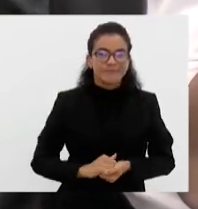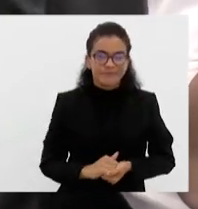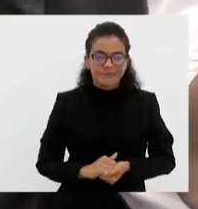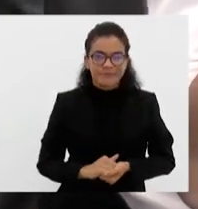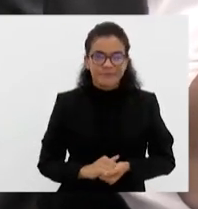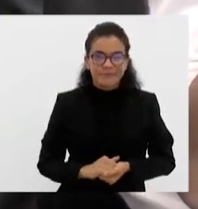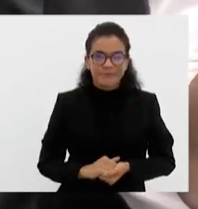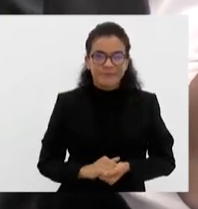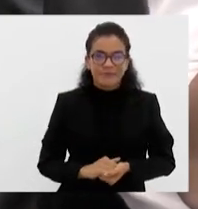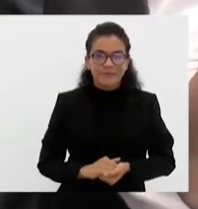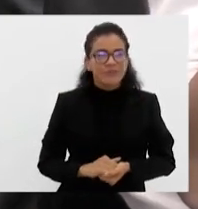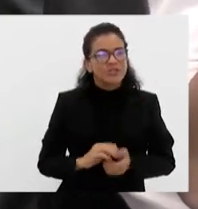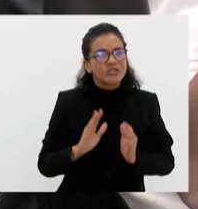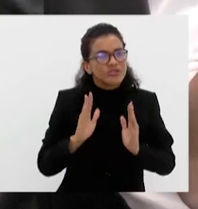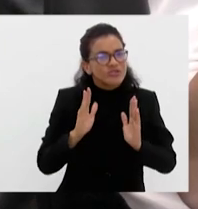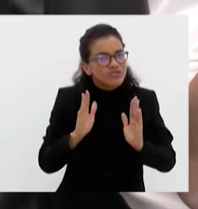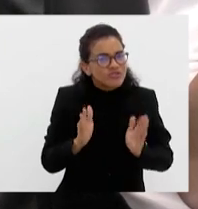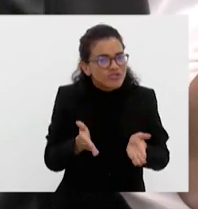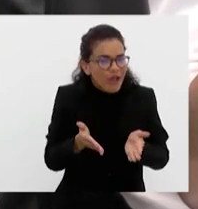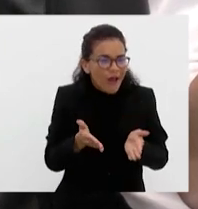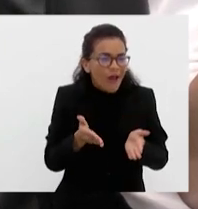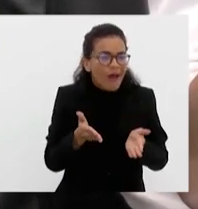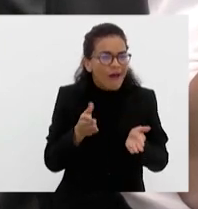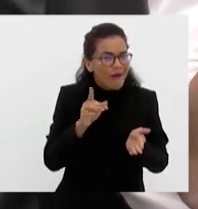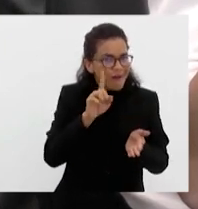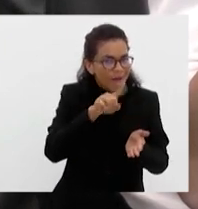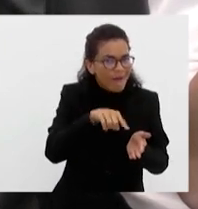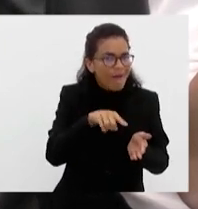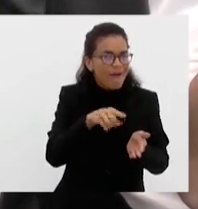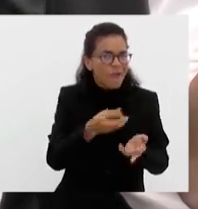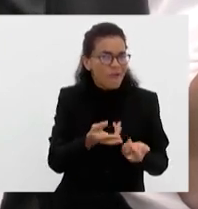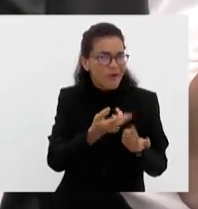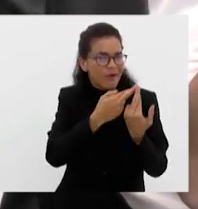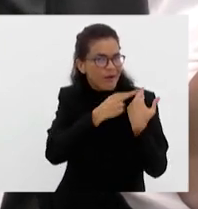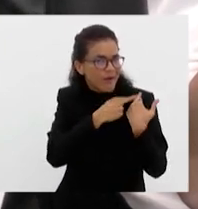Não, isso já não é, de alguma maneira, uma atribuição